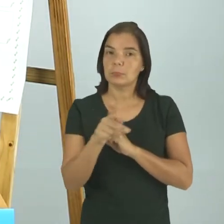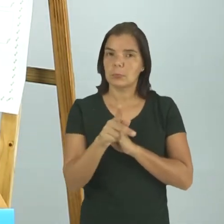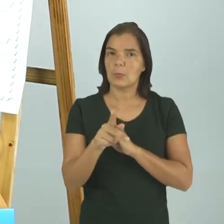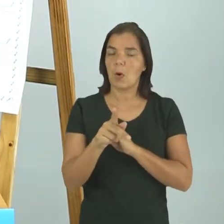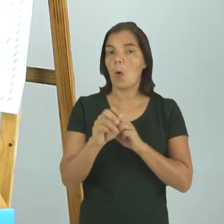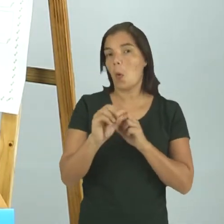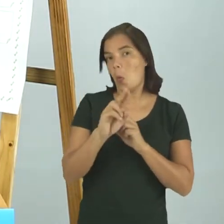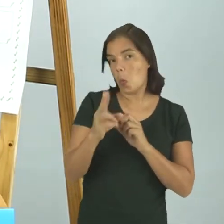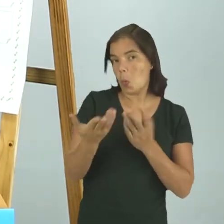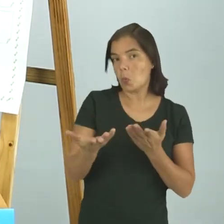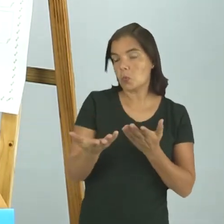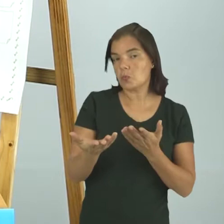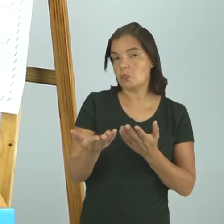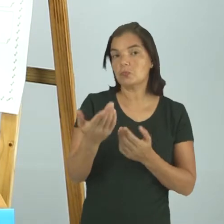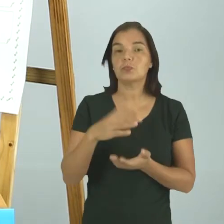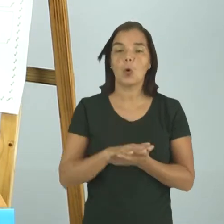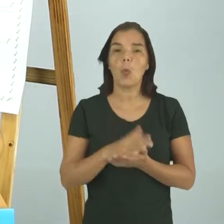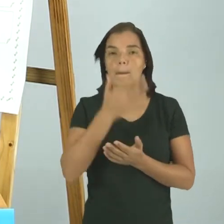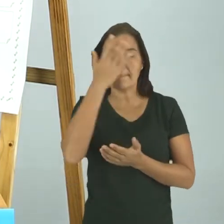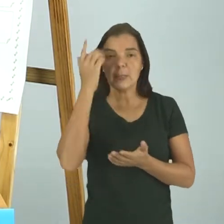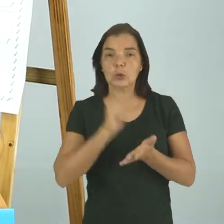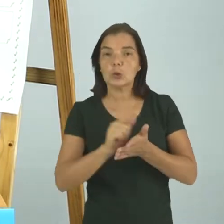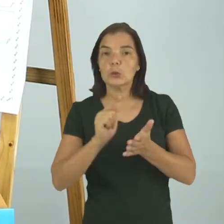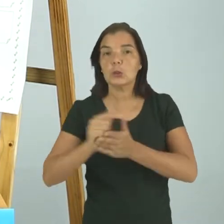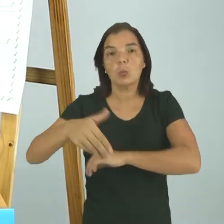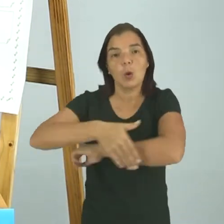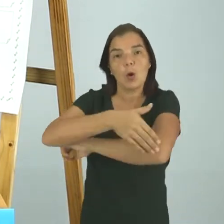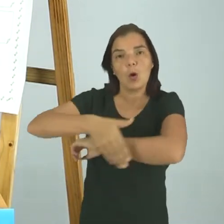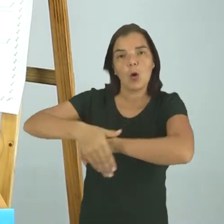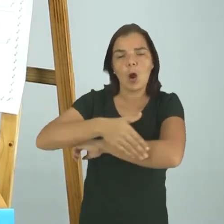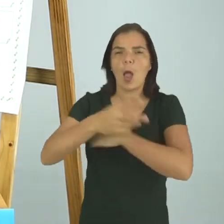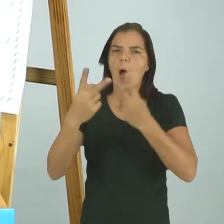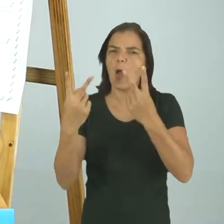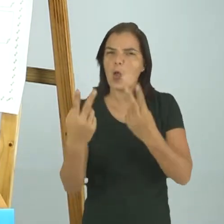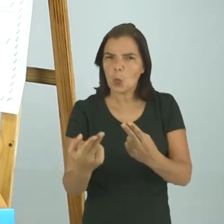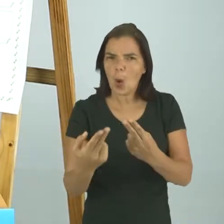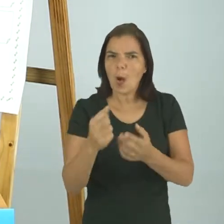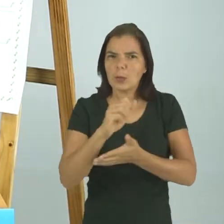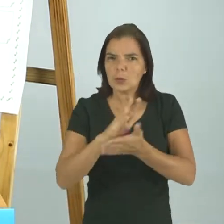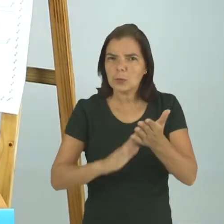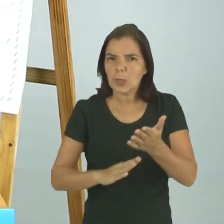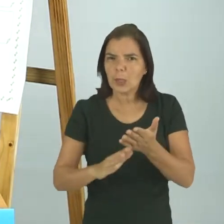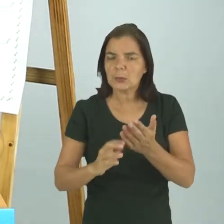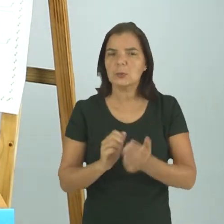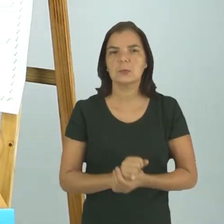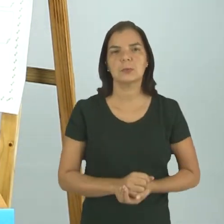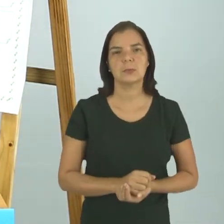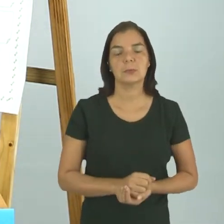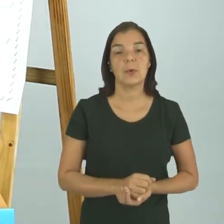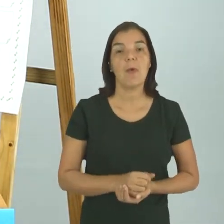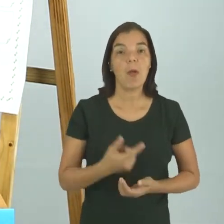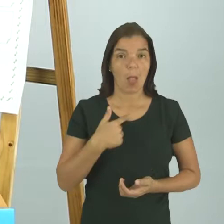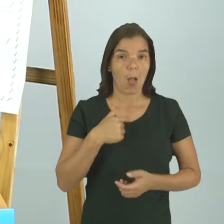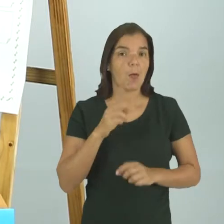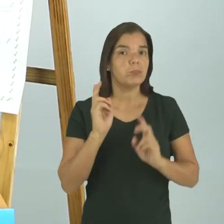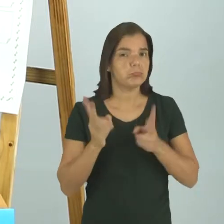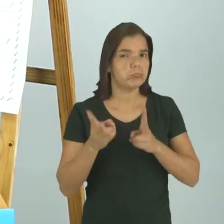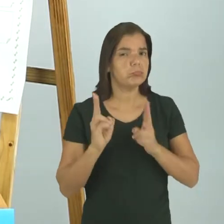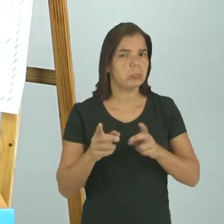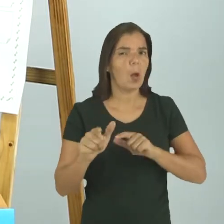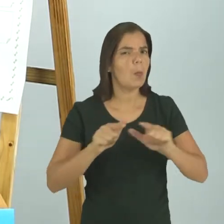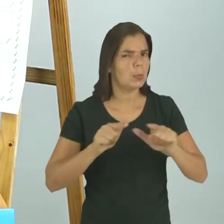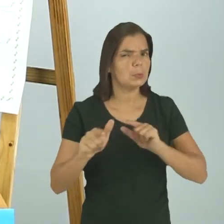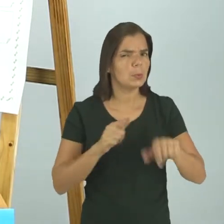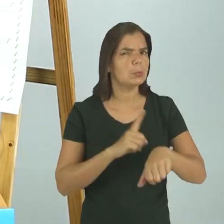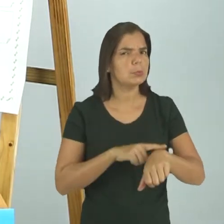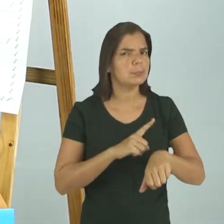ou mesmo um gari, desenvolve o mesmo tipo de atividade no dia? Eles levam o mesmo tempo de